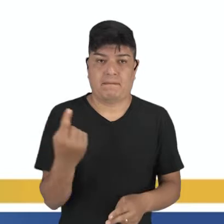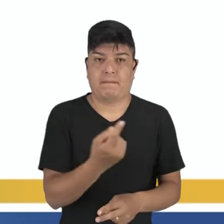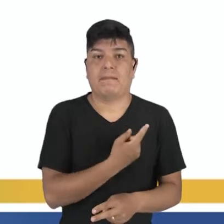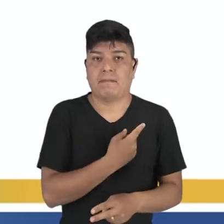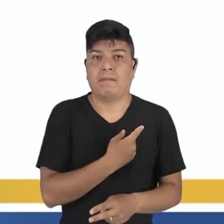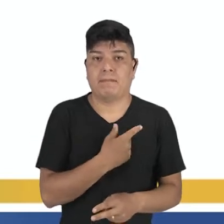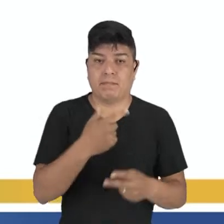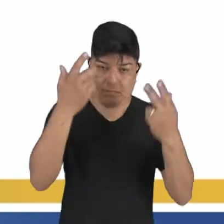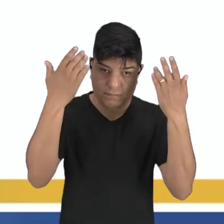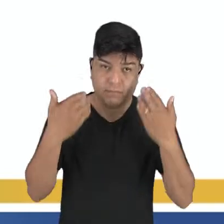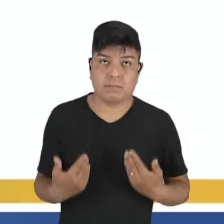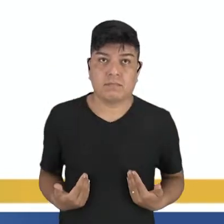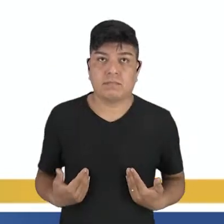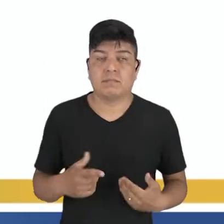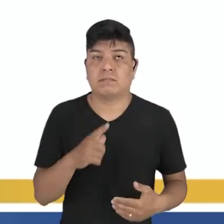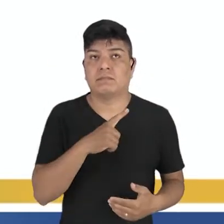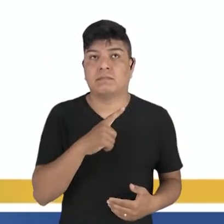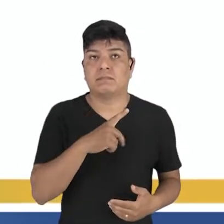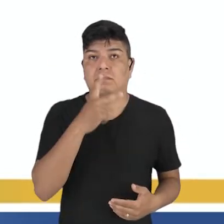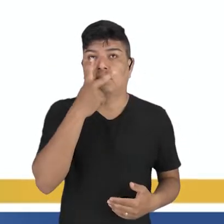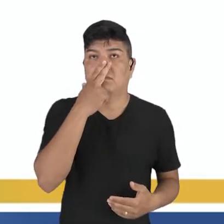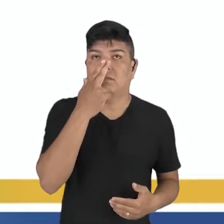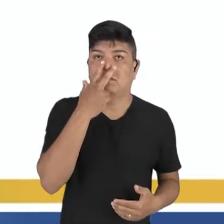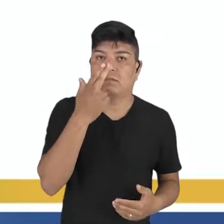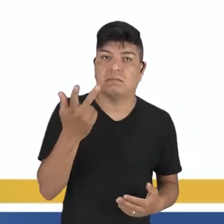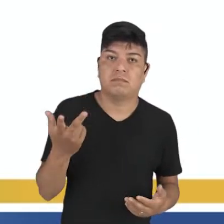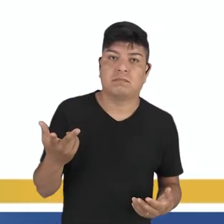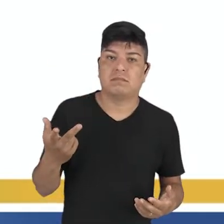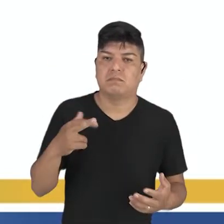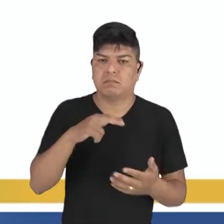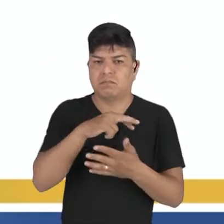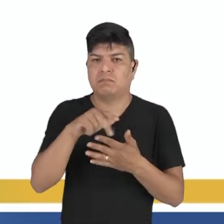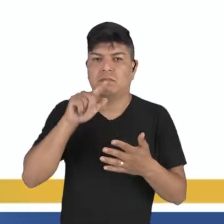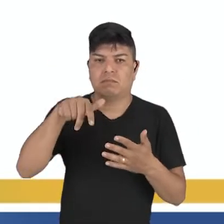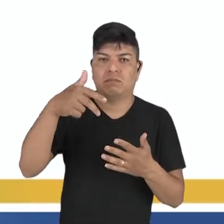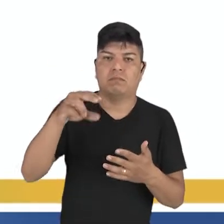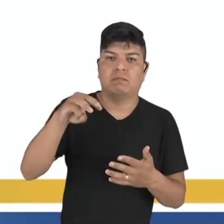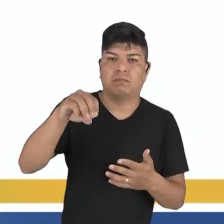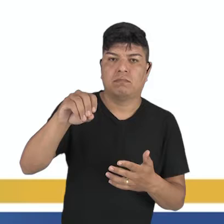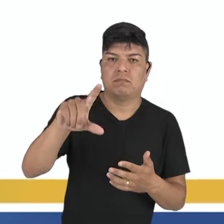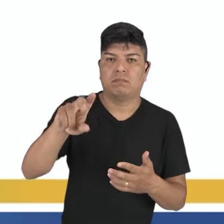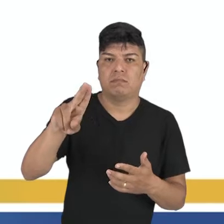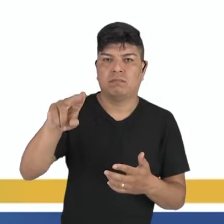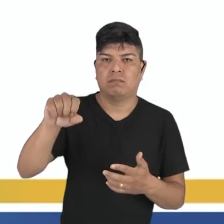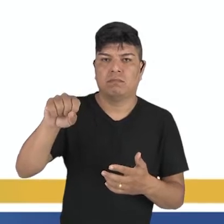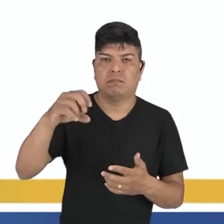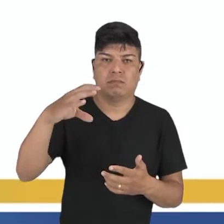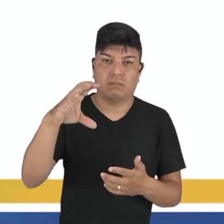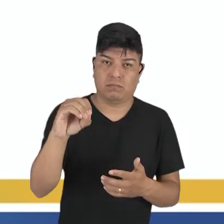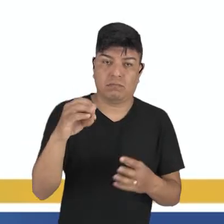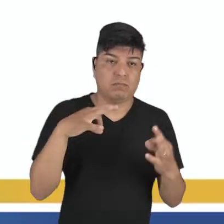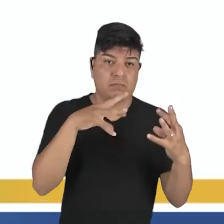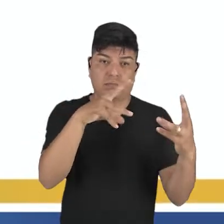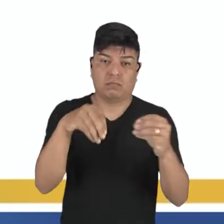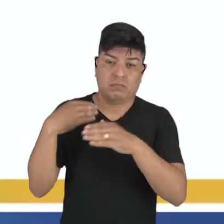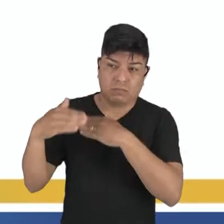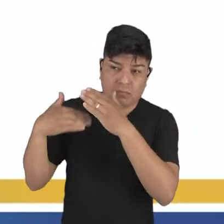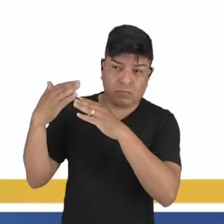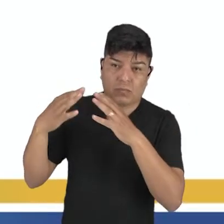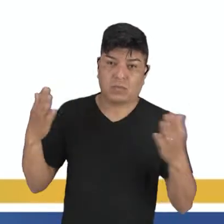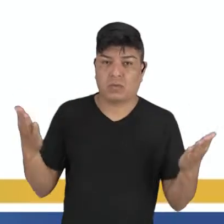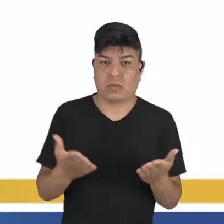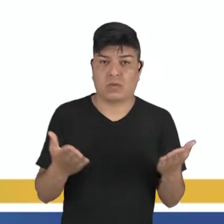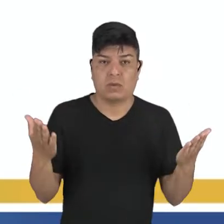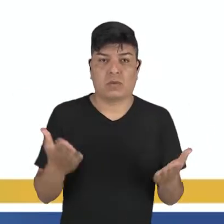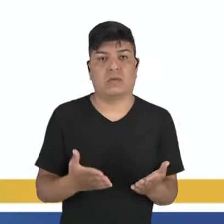um ancestral em comum, por exemplo, com os moluscos, com os anelídeos, né? Porque, segundo a evolução, todas as espécies